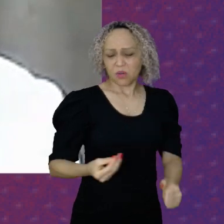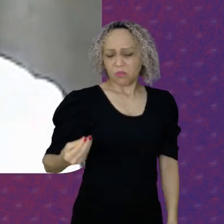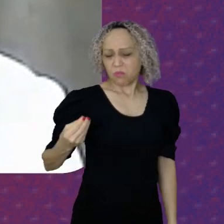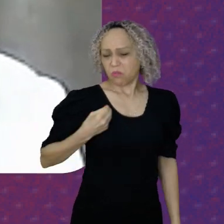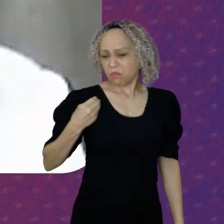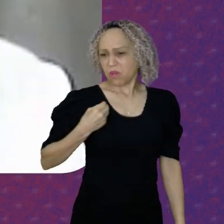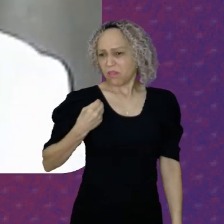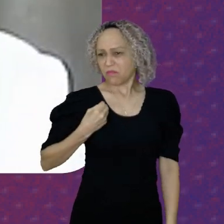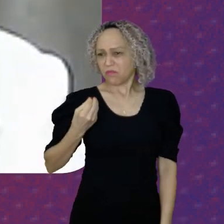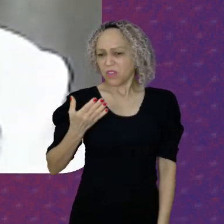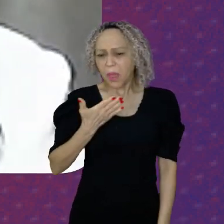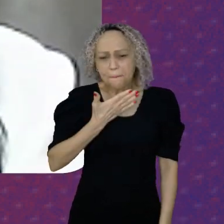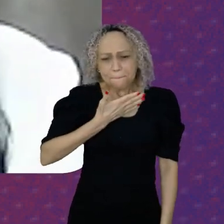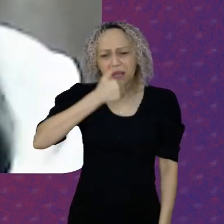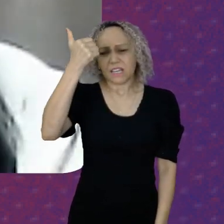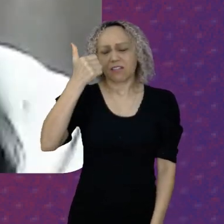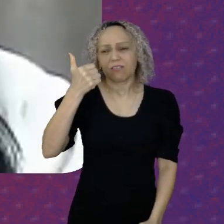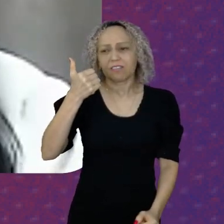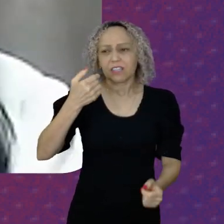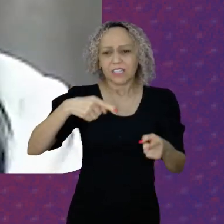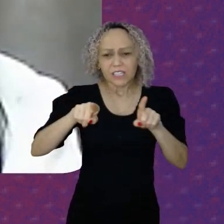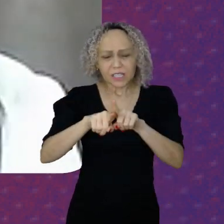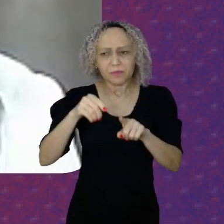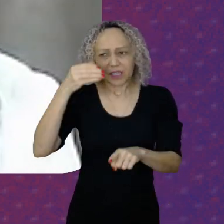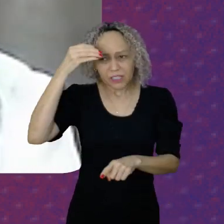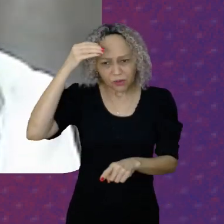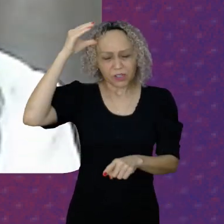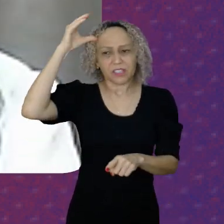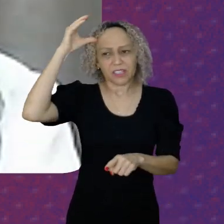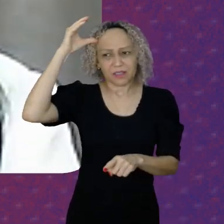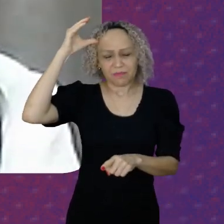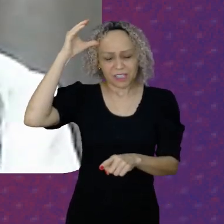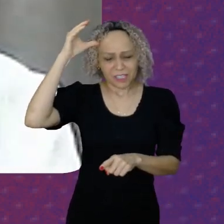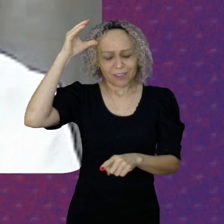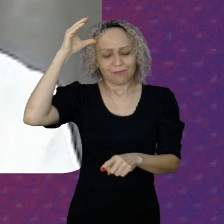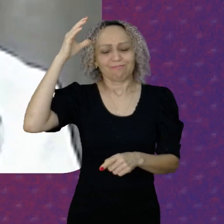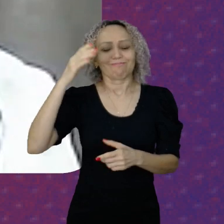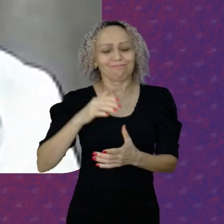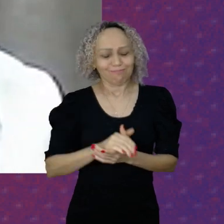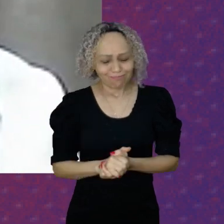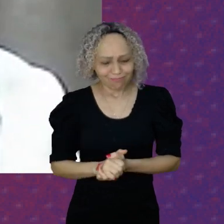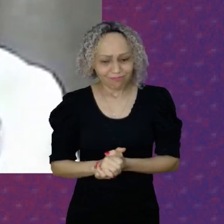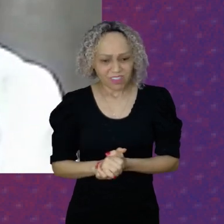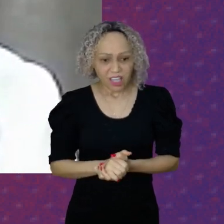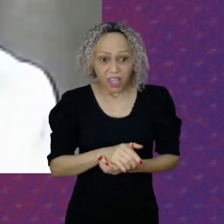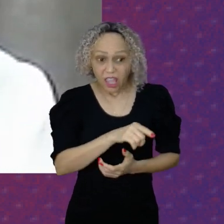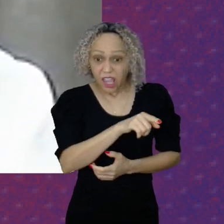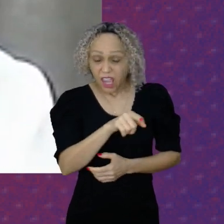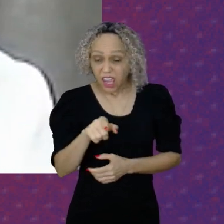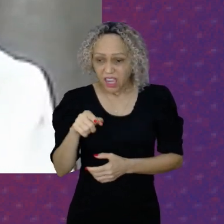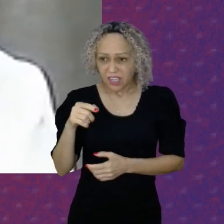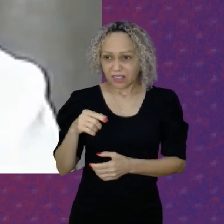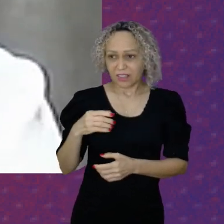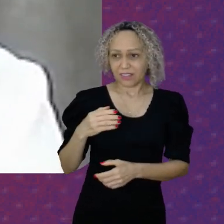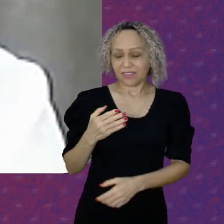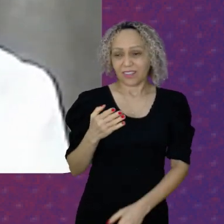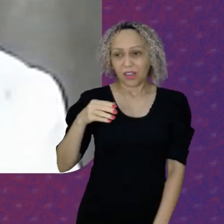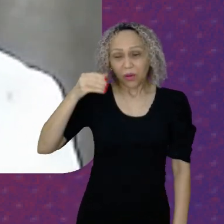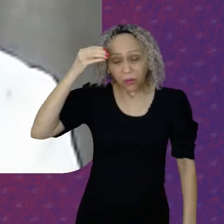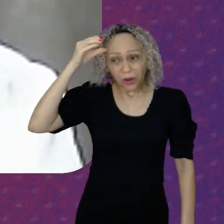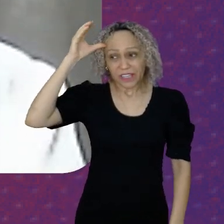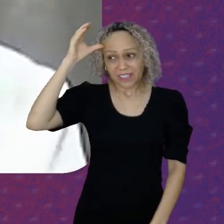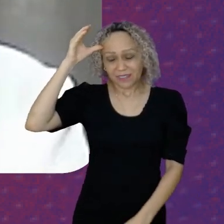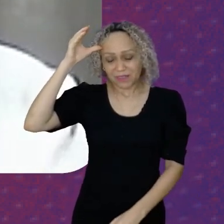mas também a condição de conhecimento, tá? Porque é uma coisa que não nos tiram, tá? É o conhecimento adquirido. E,